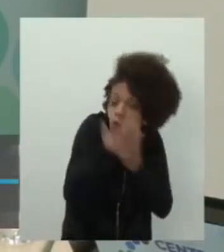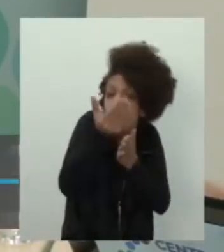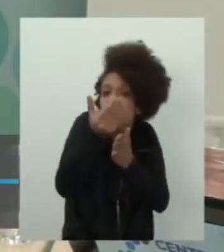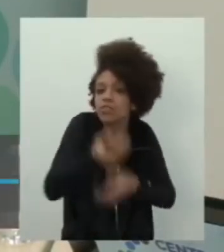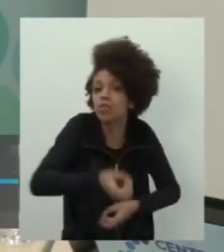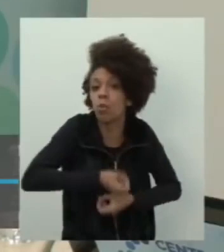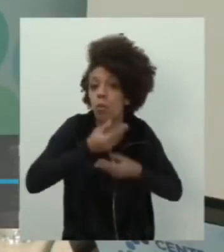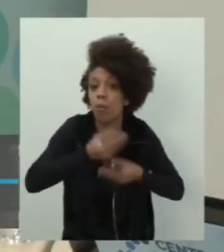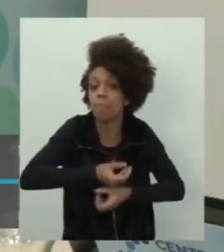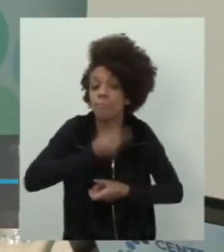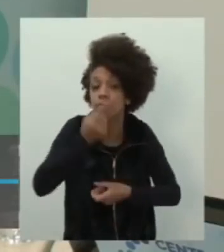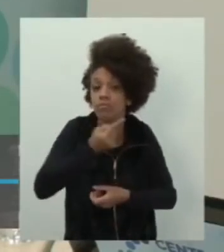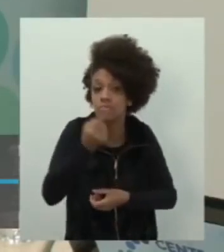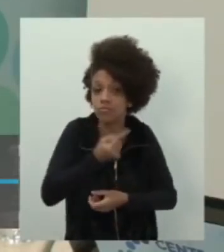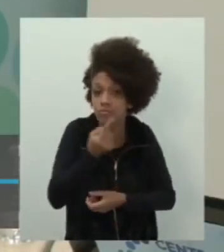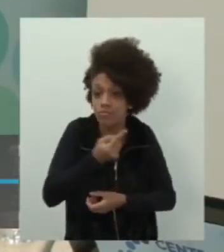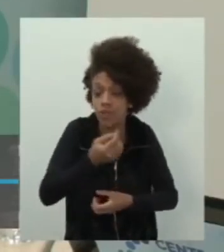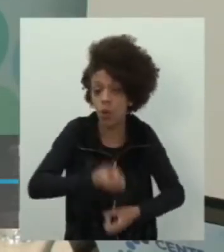poema